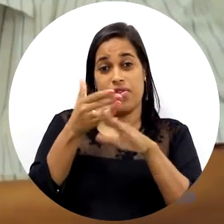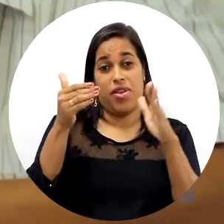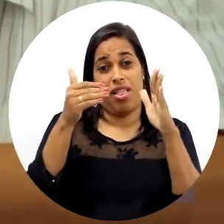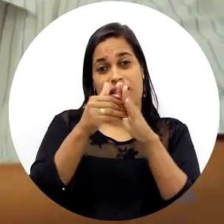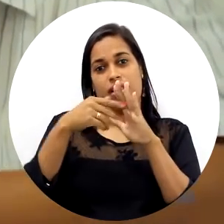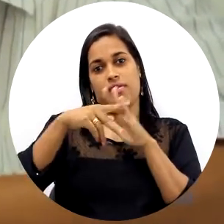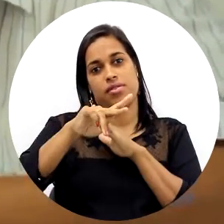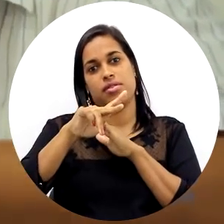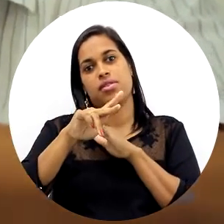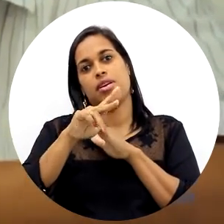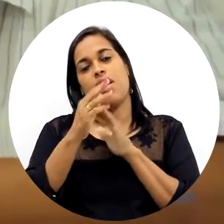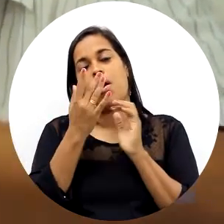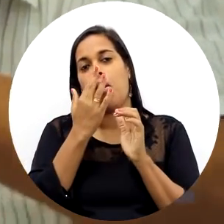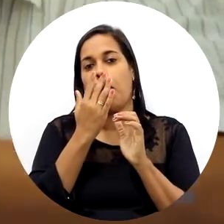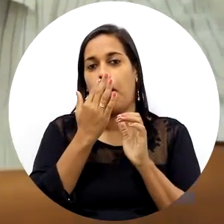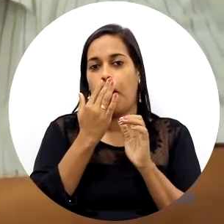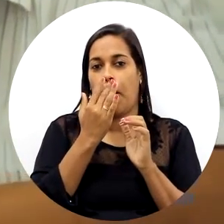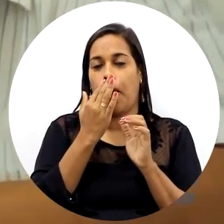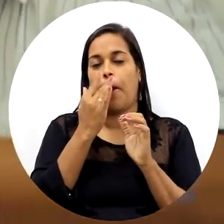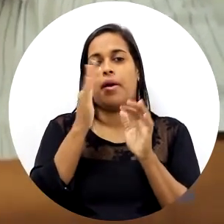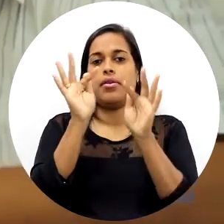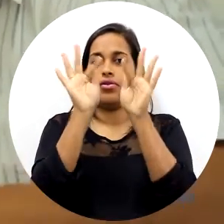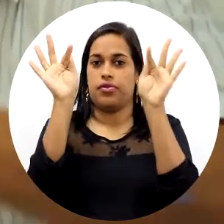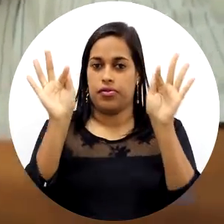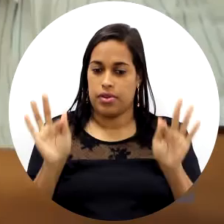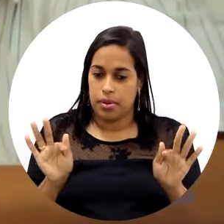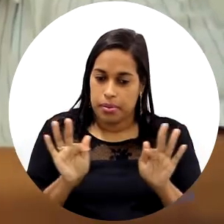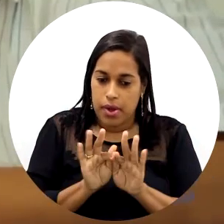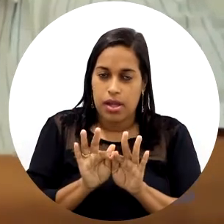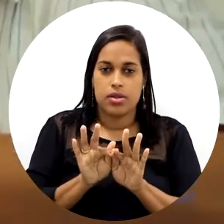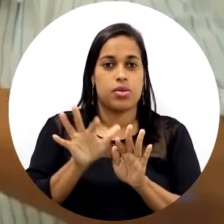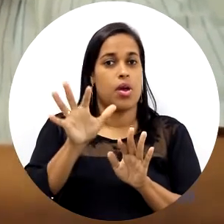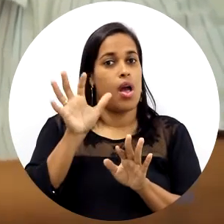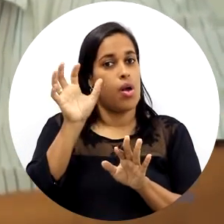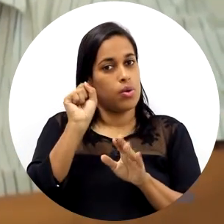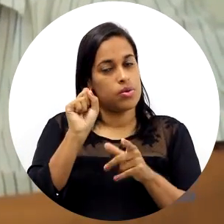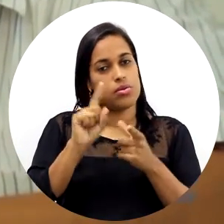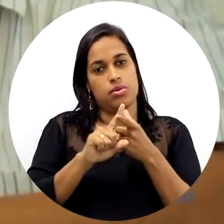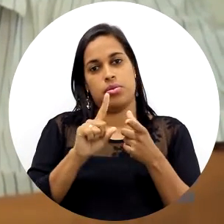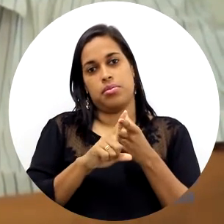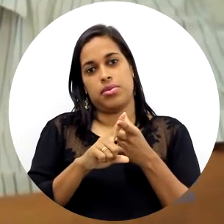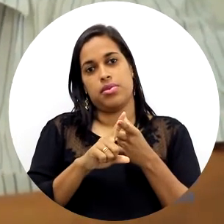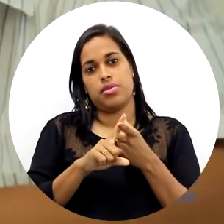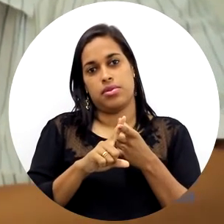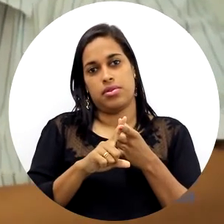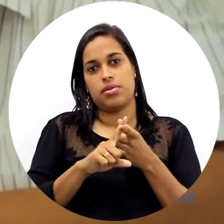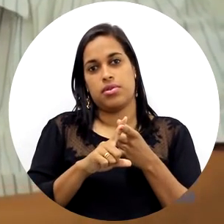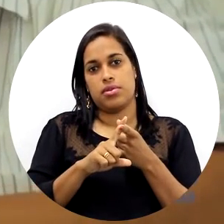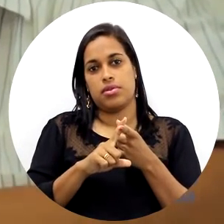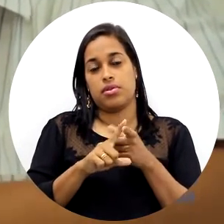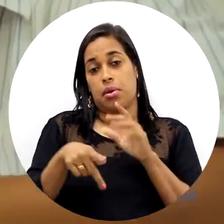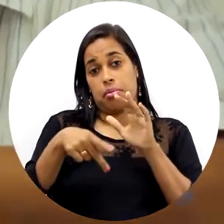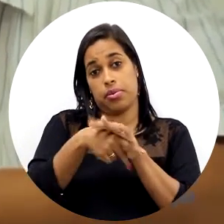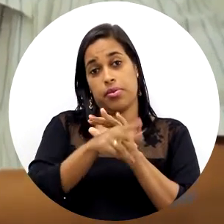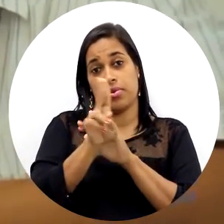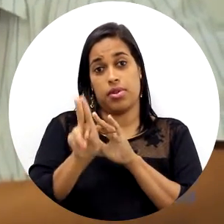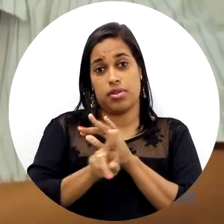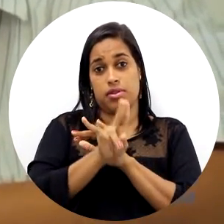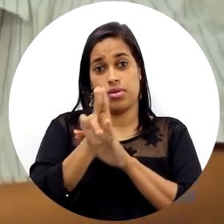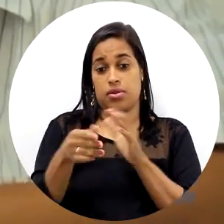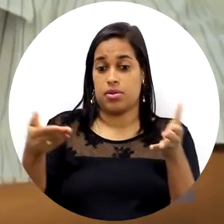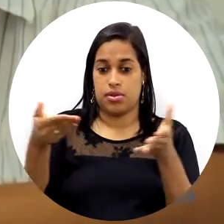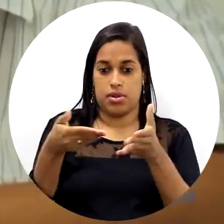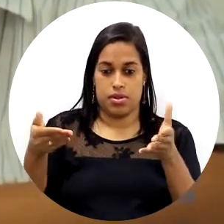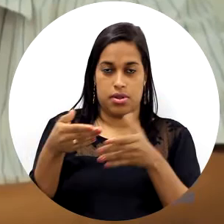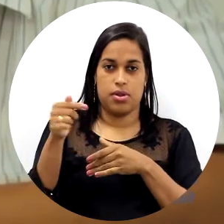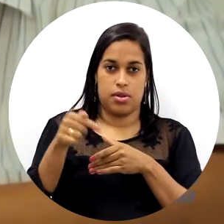você. O formato, as cores, o áudio, tudo está dentro de um protocolo, das regras pré-definidas do protocolo que está sendo utilizado nesse